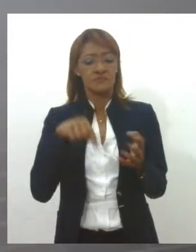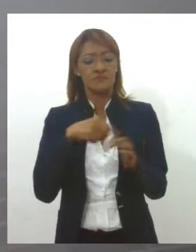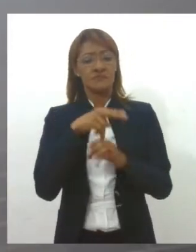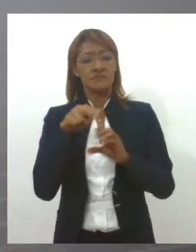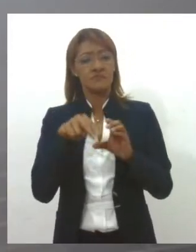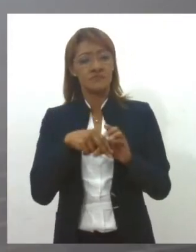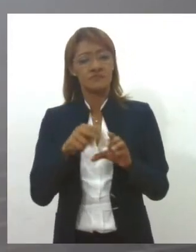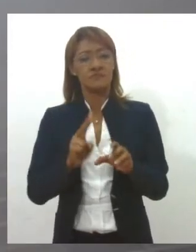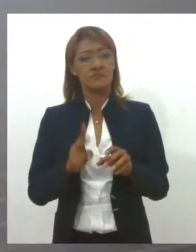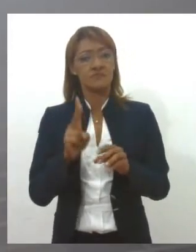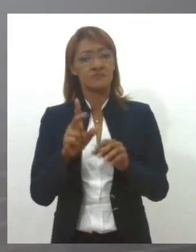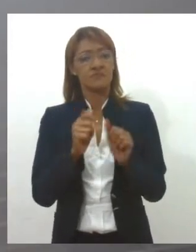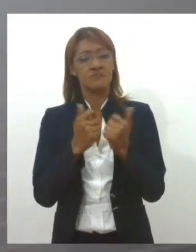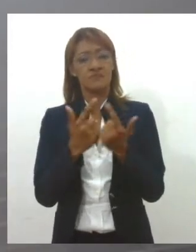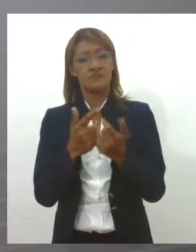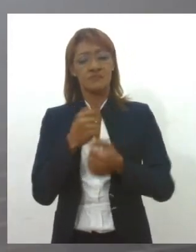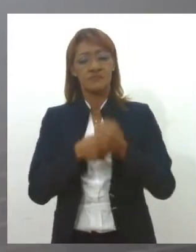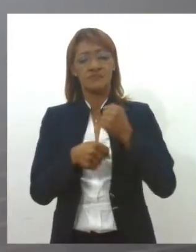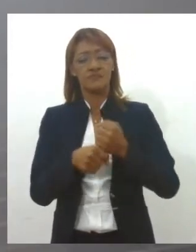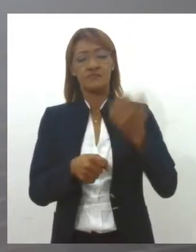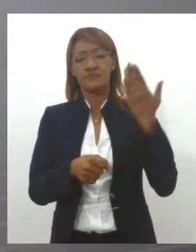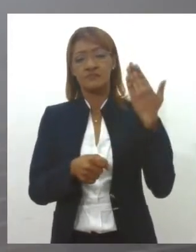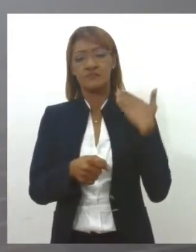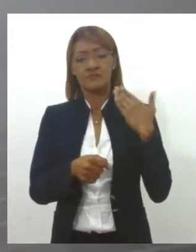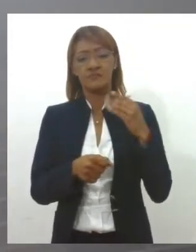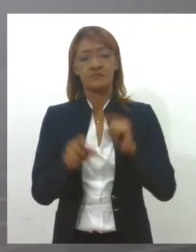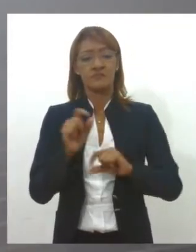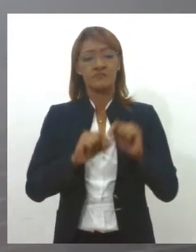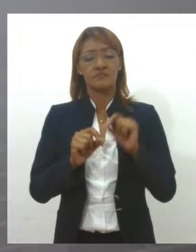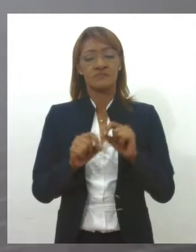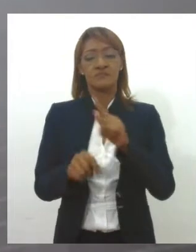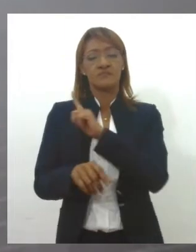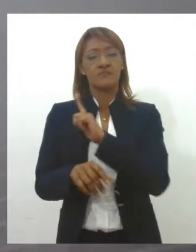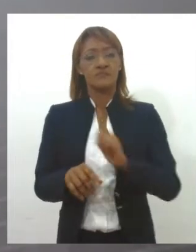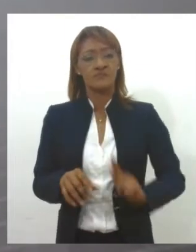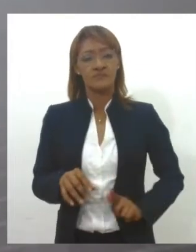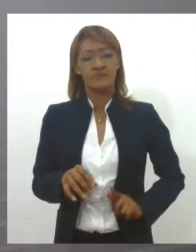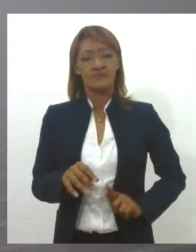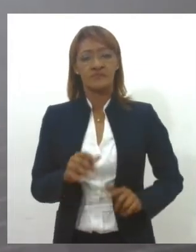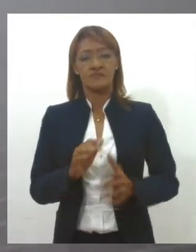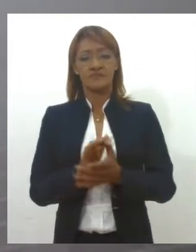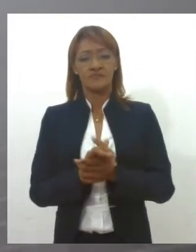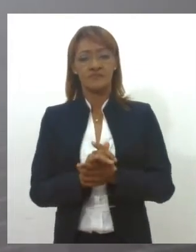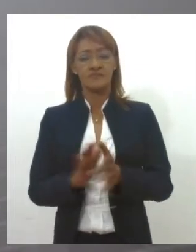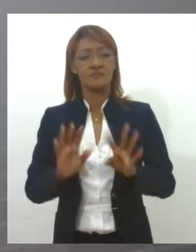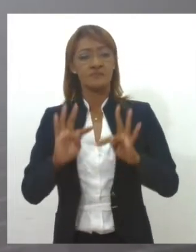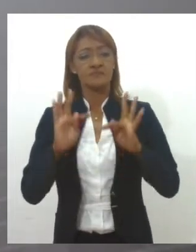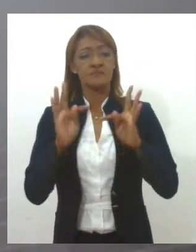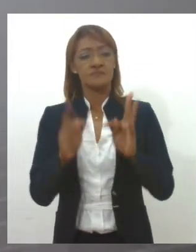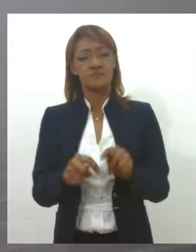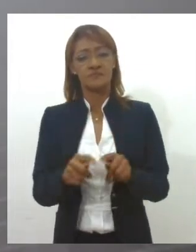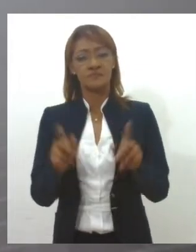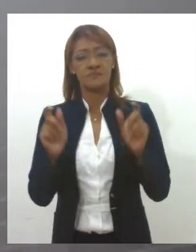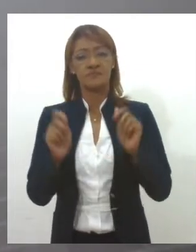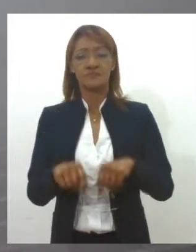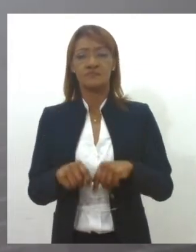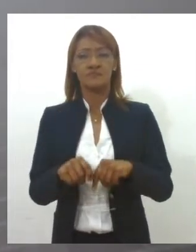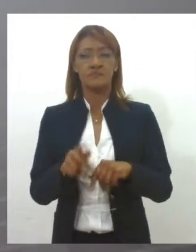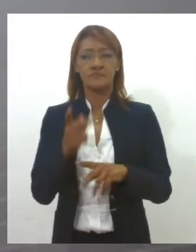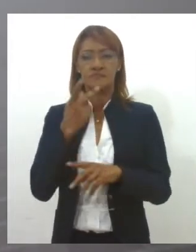da casa Desde o ano passado que o governador qualquer tratativa sobre a Qualy aborde